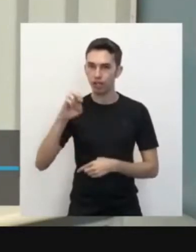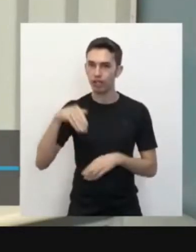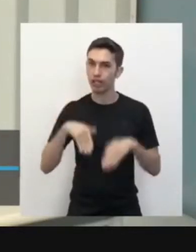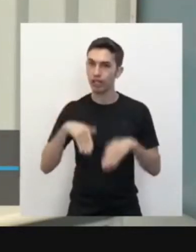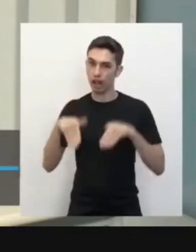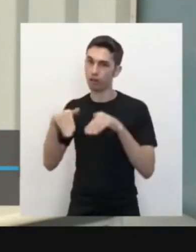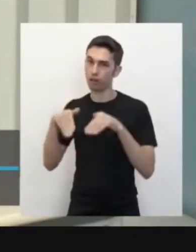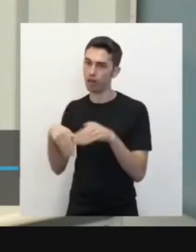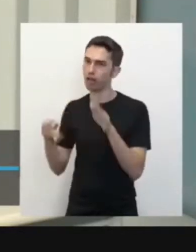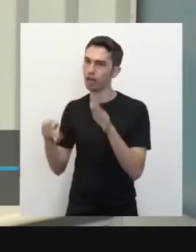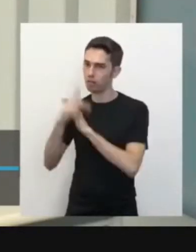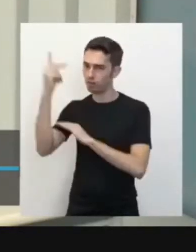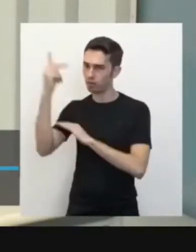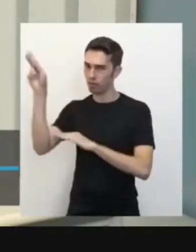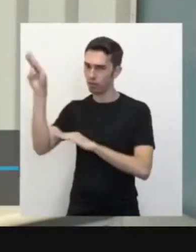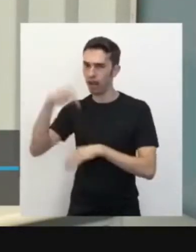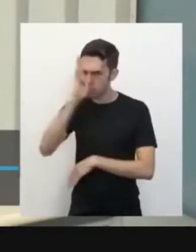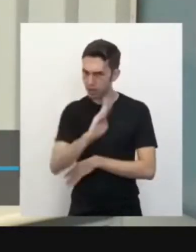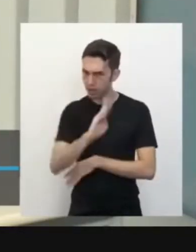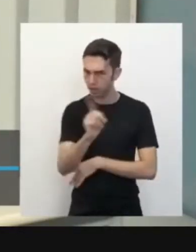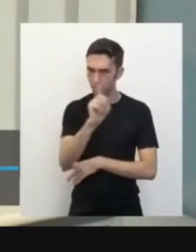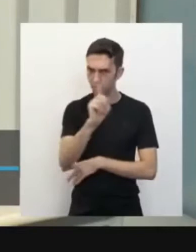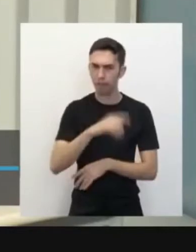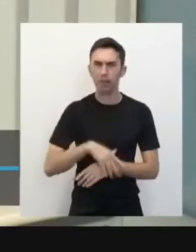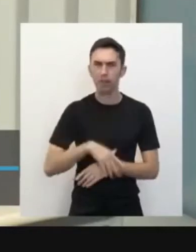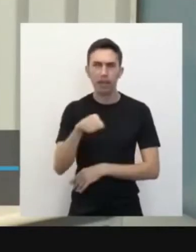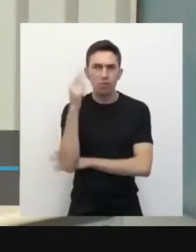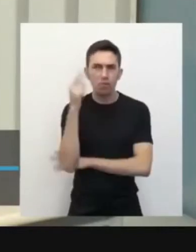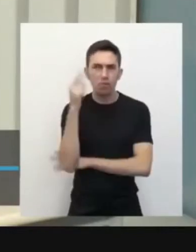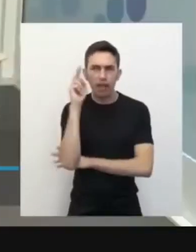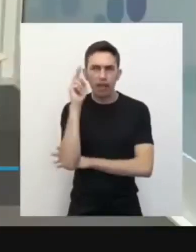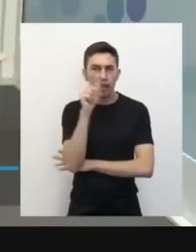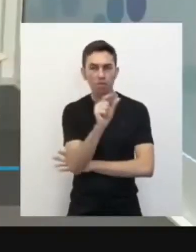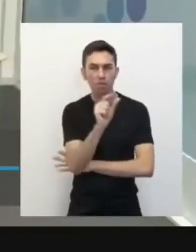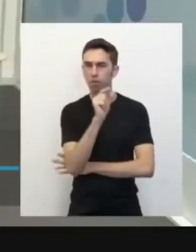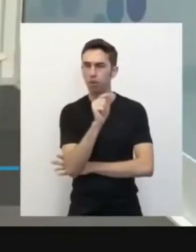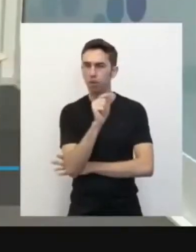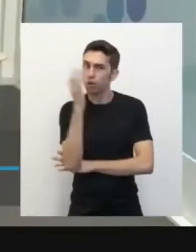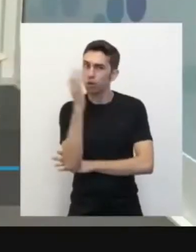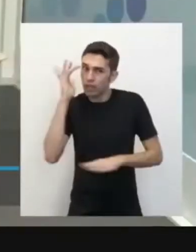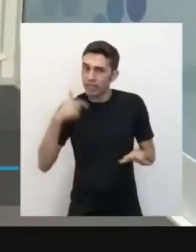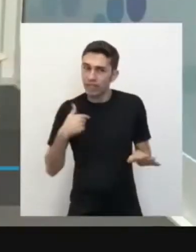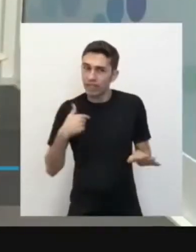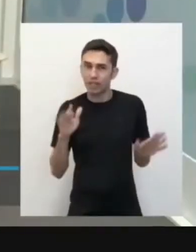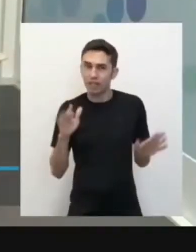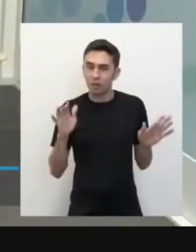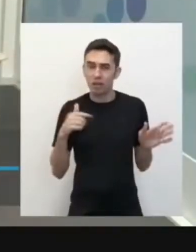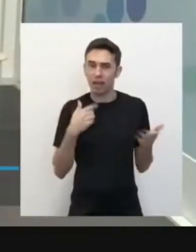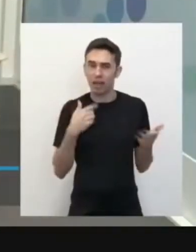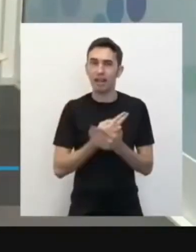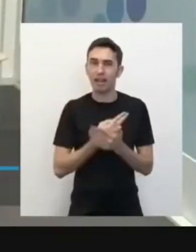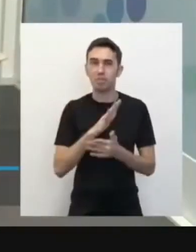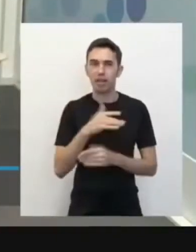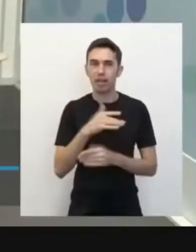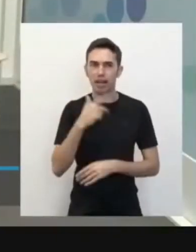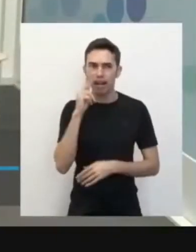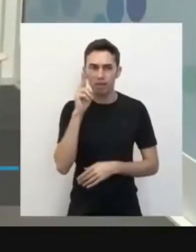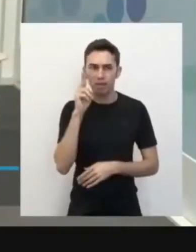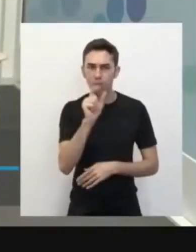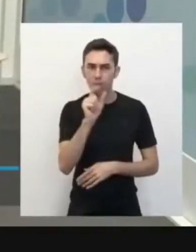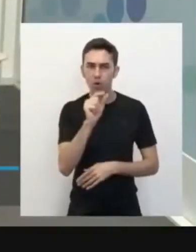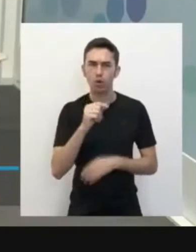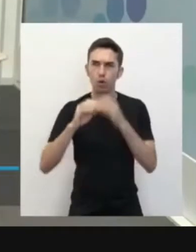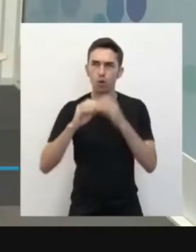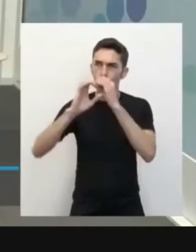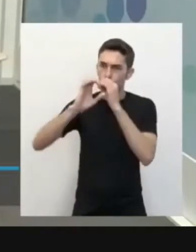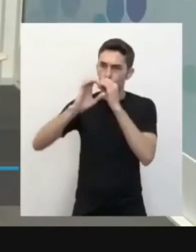origem brasileira. Ele me lembra um pouco, não sei se eu estou viajando, tá, professora? Me lembra um pouco berrante. Nada a ver? Pois